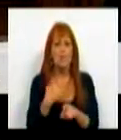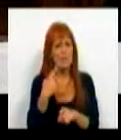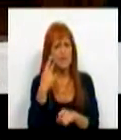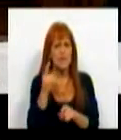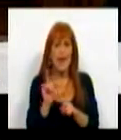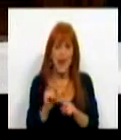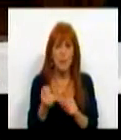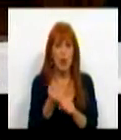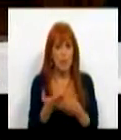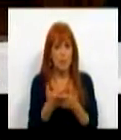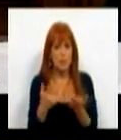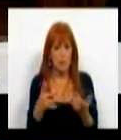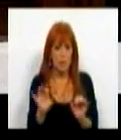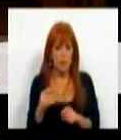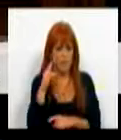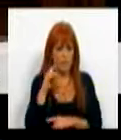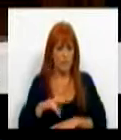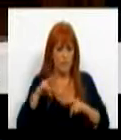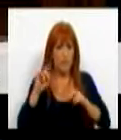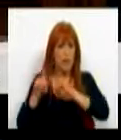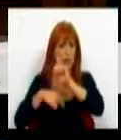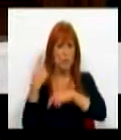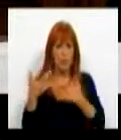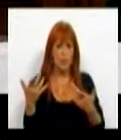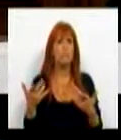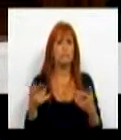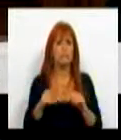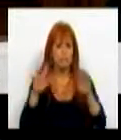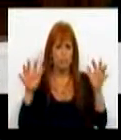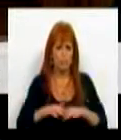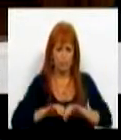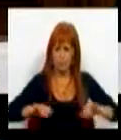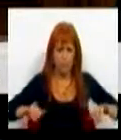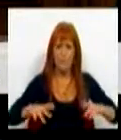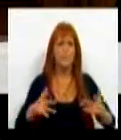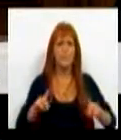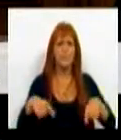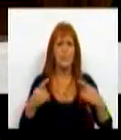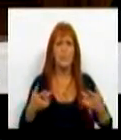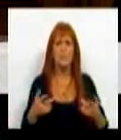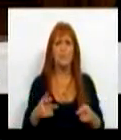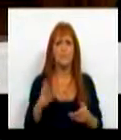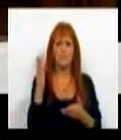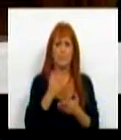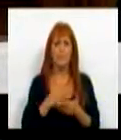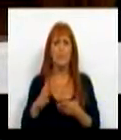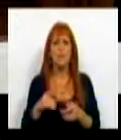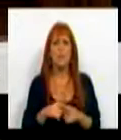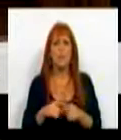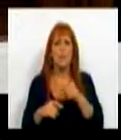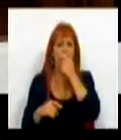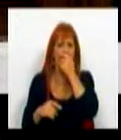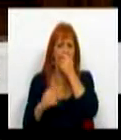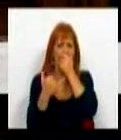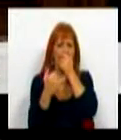ver, essa operação, aliás, quando foi identificada, ela depois foi desmontada, digamos assim, a partir